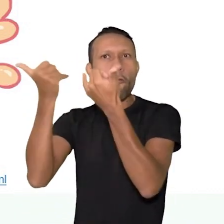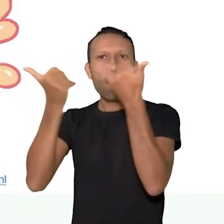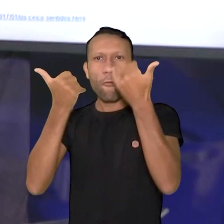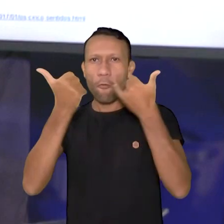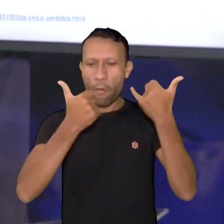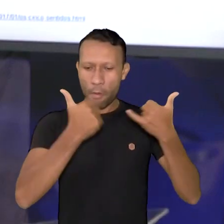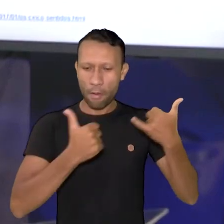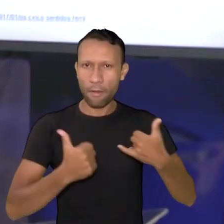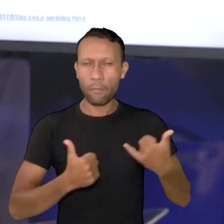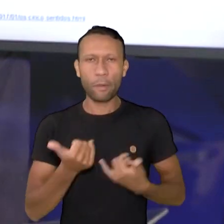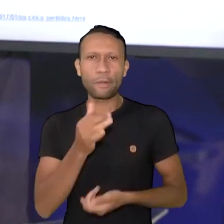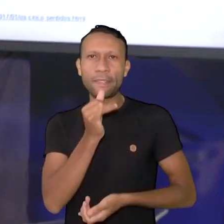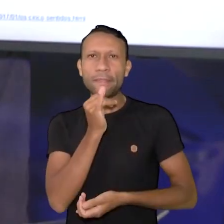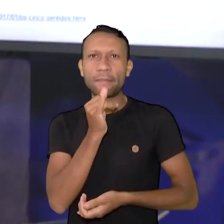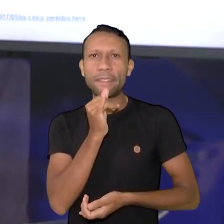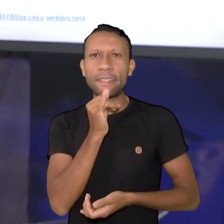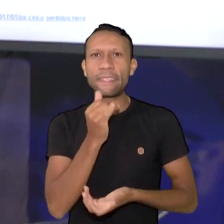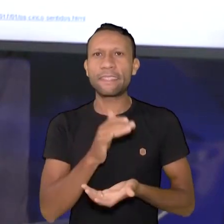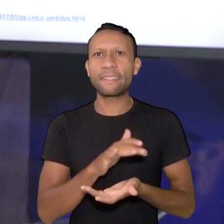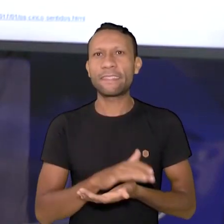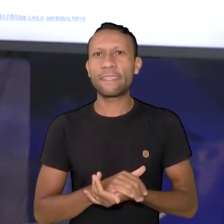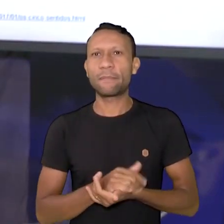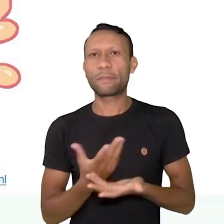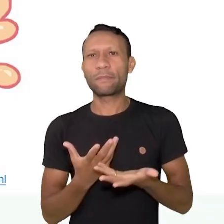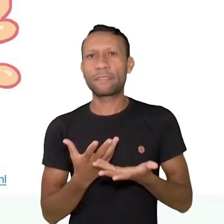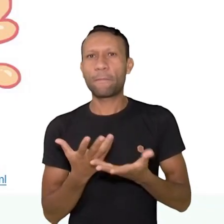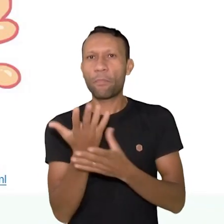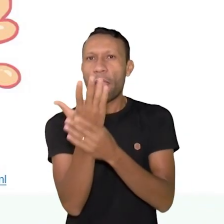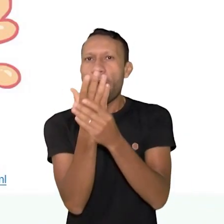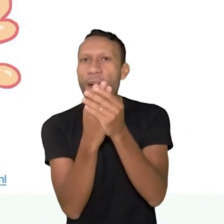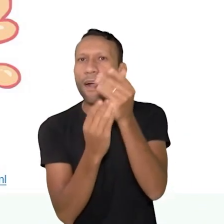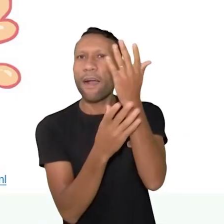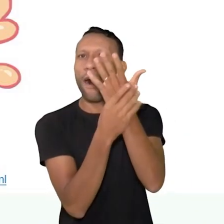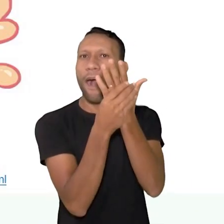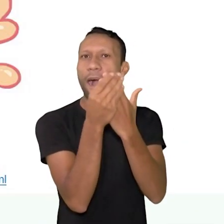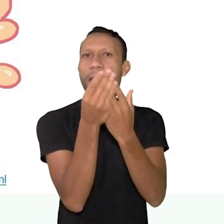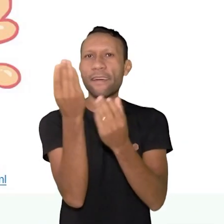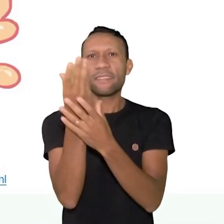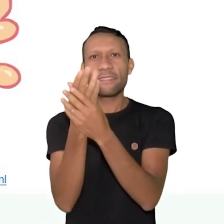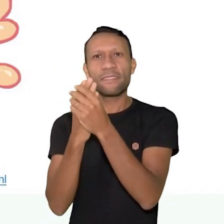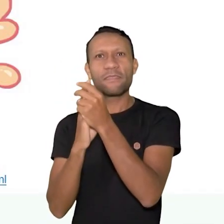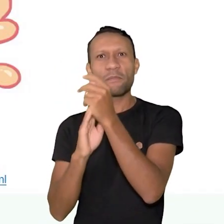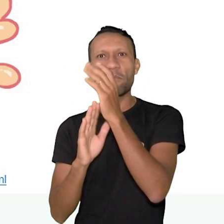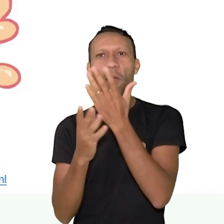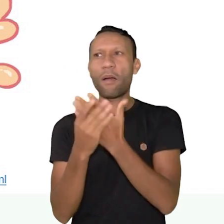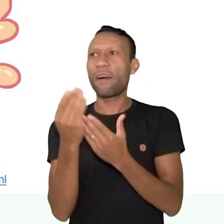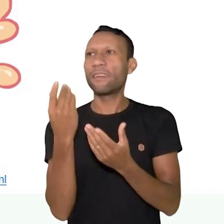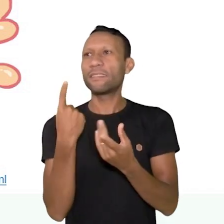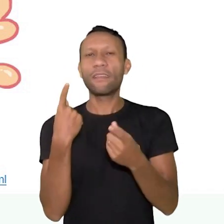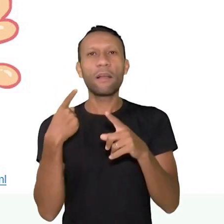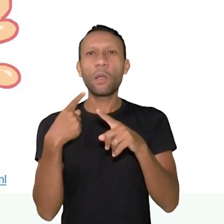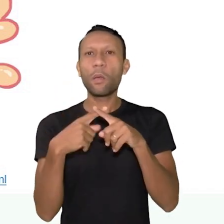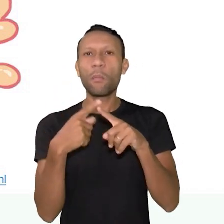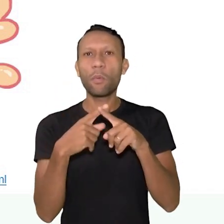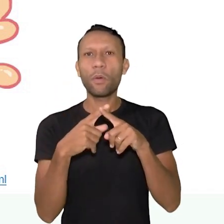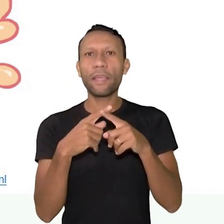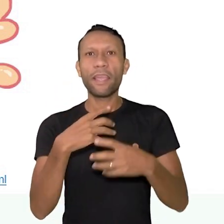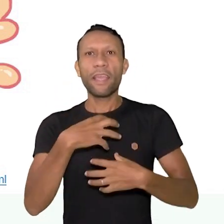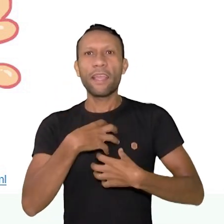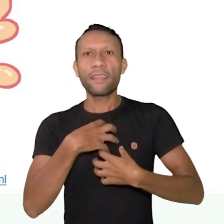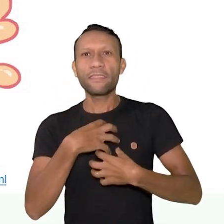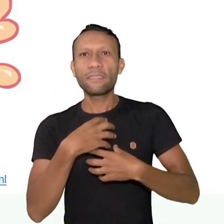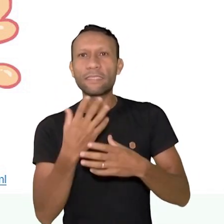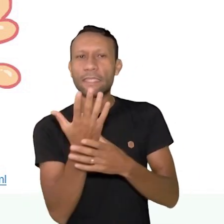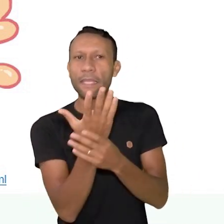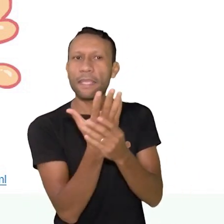alguma região do corpo. Por exemplo, olha como as nossas mãos são bem grandes. É porque aqui eu consigo sentir